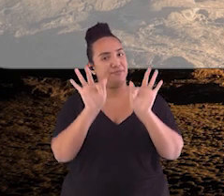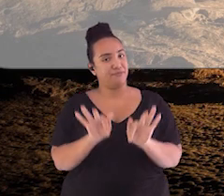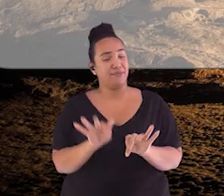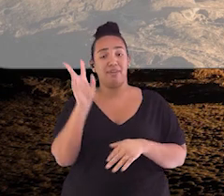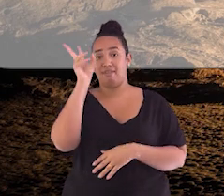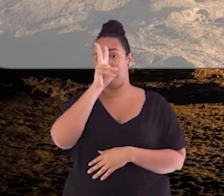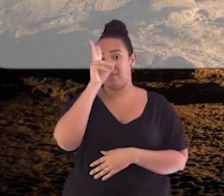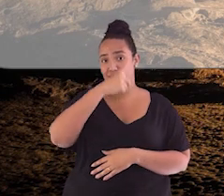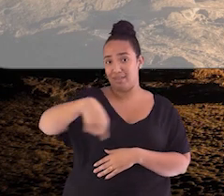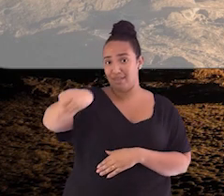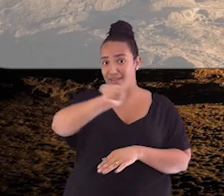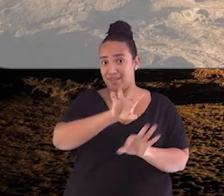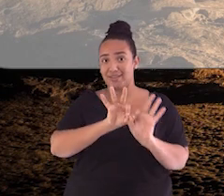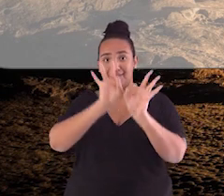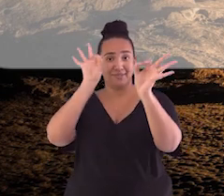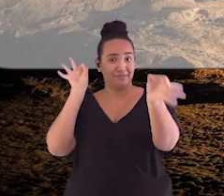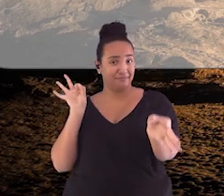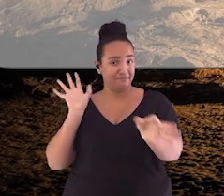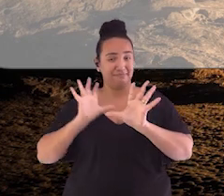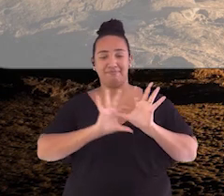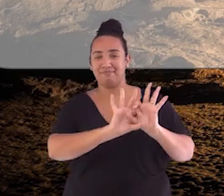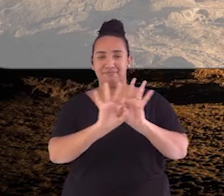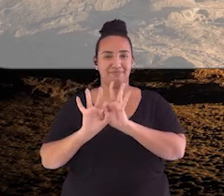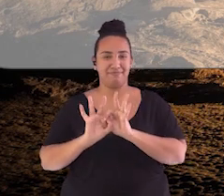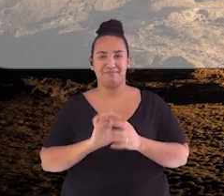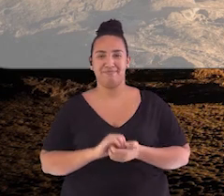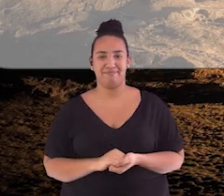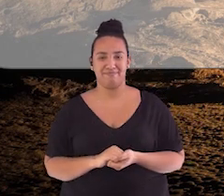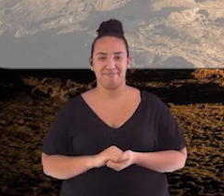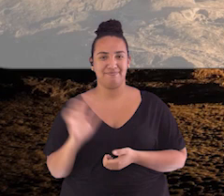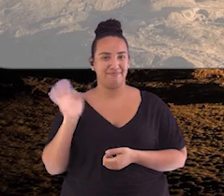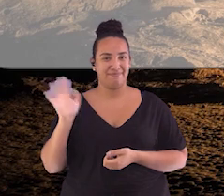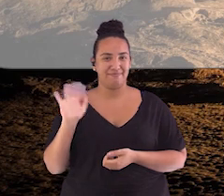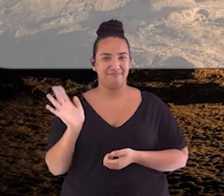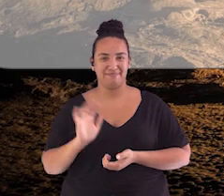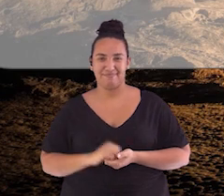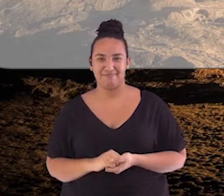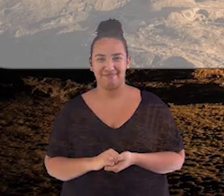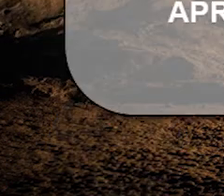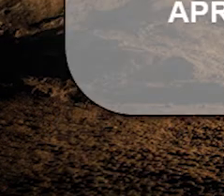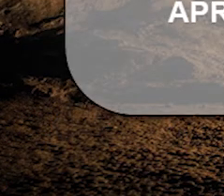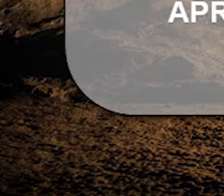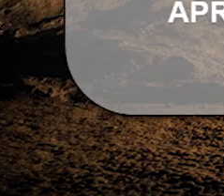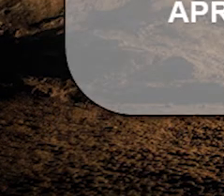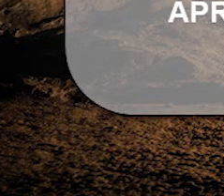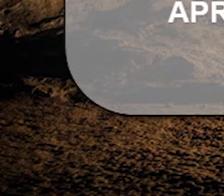e não se esqueça que mesmo distantes, estamos juntos. Tchau!